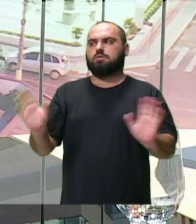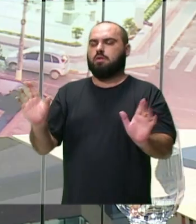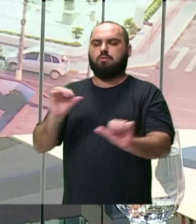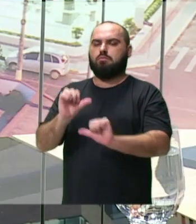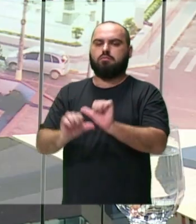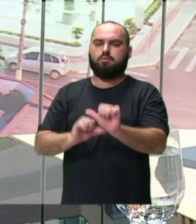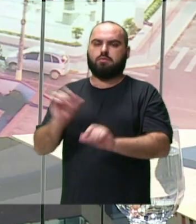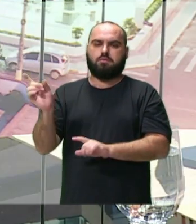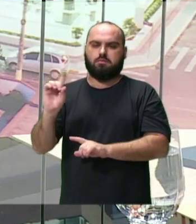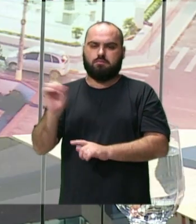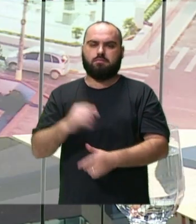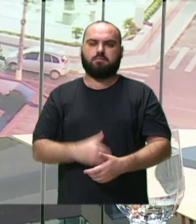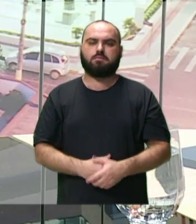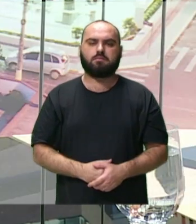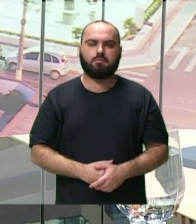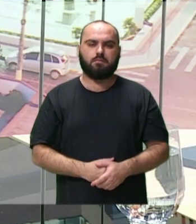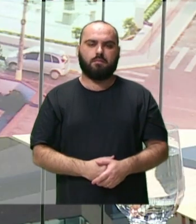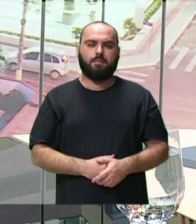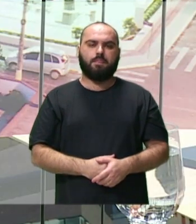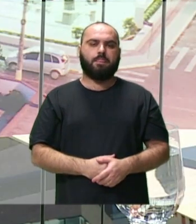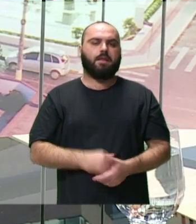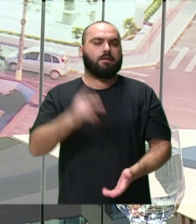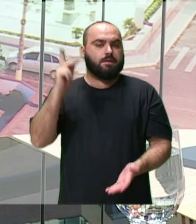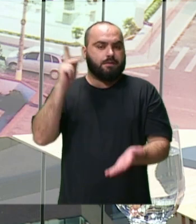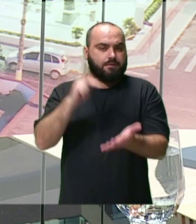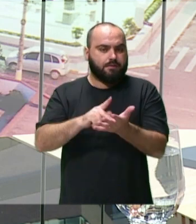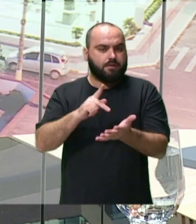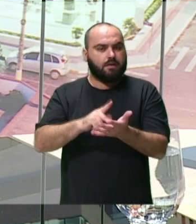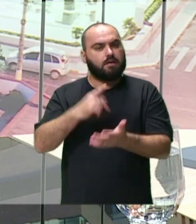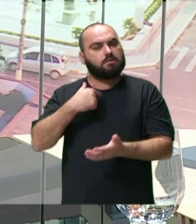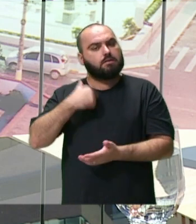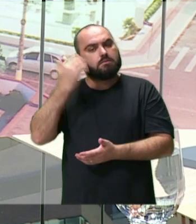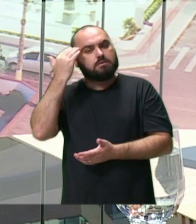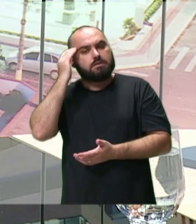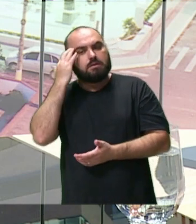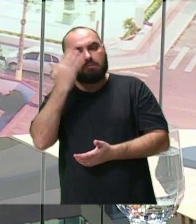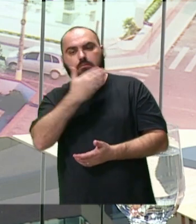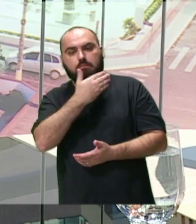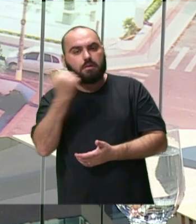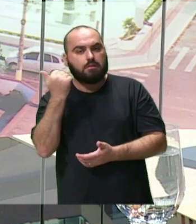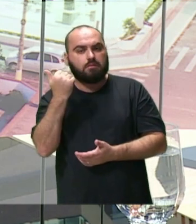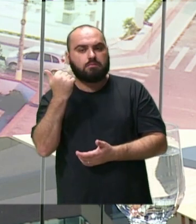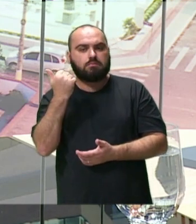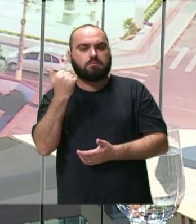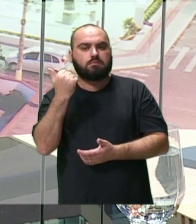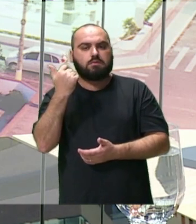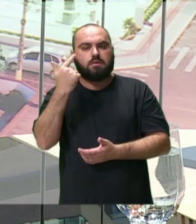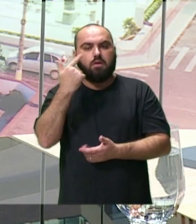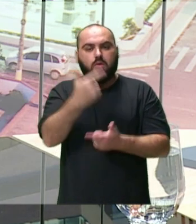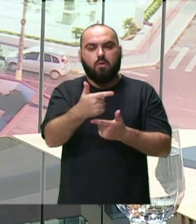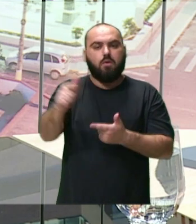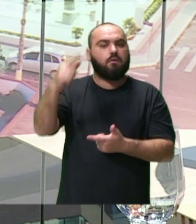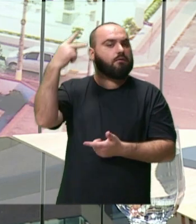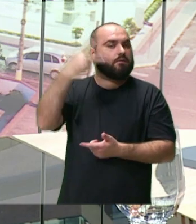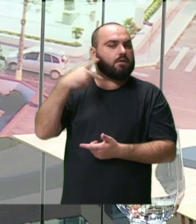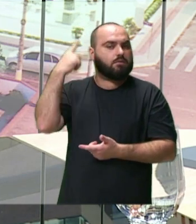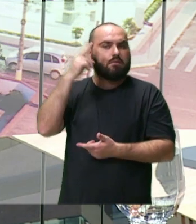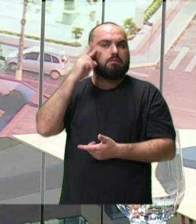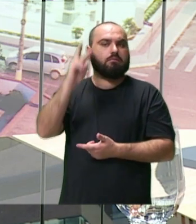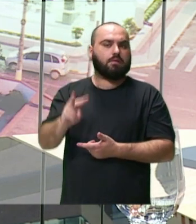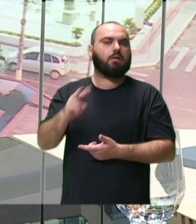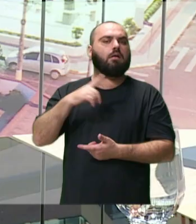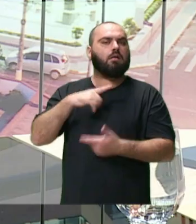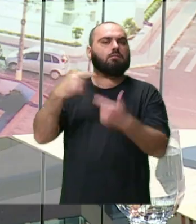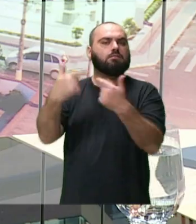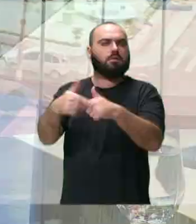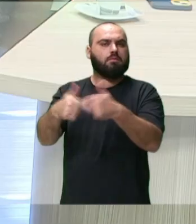Na verdade, assim, ainda estou tentando me introduzir melhor nesse meio, porque para tentar abrir para as outras vereadoras, eu trabalho muito bem, só